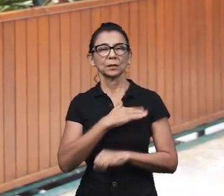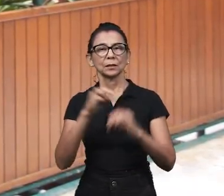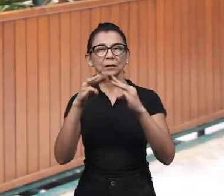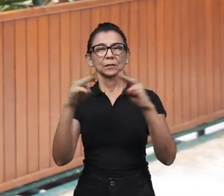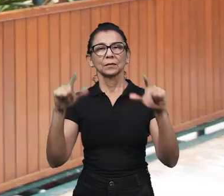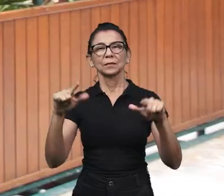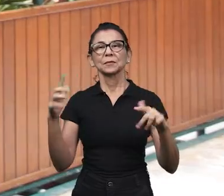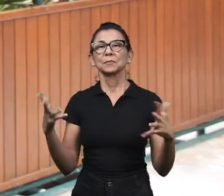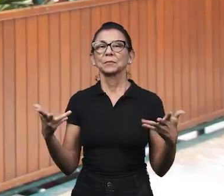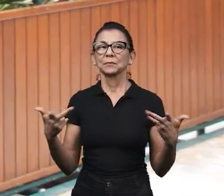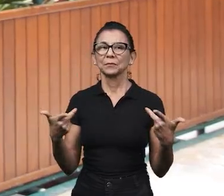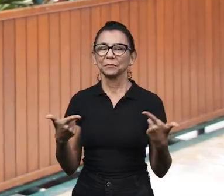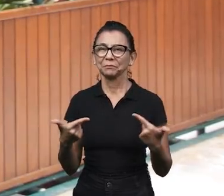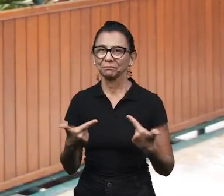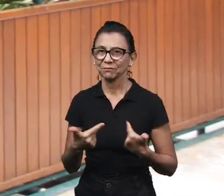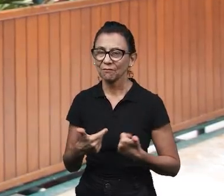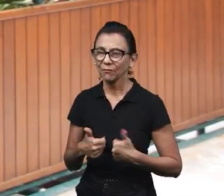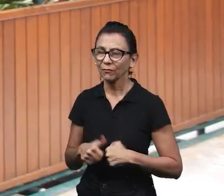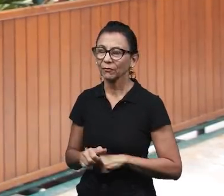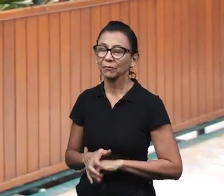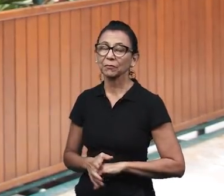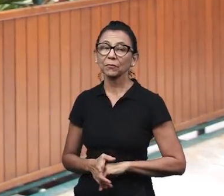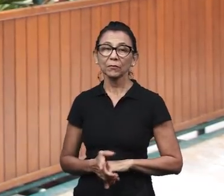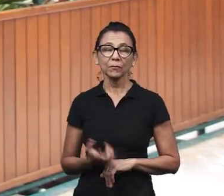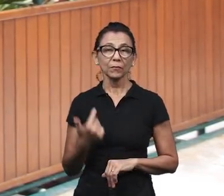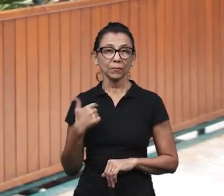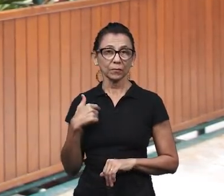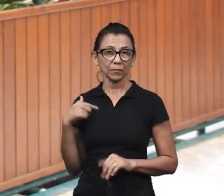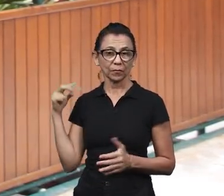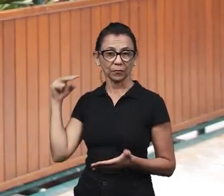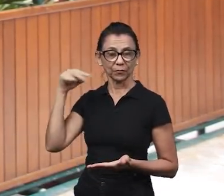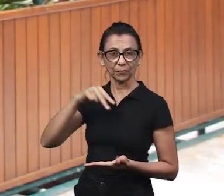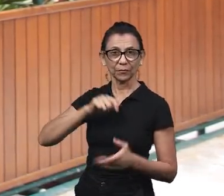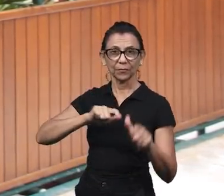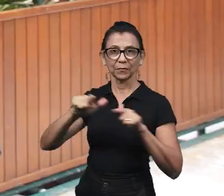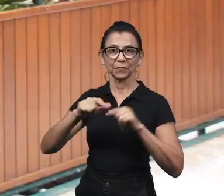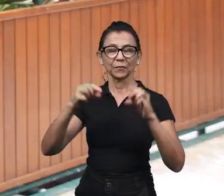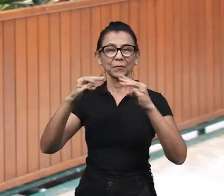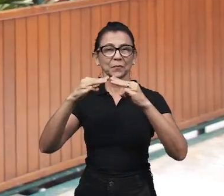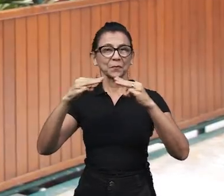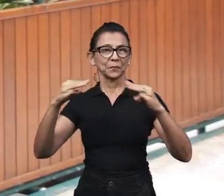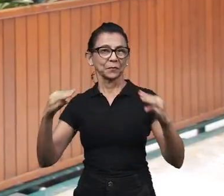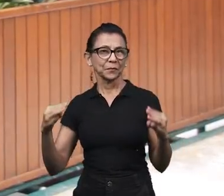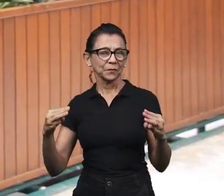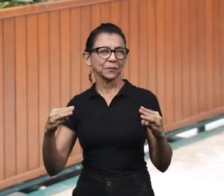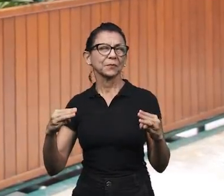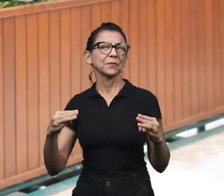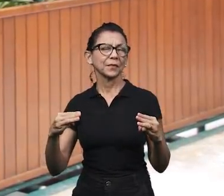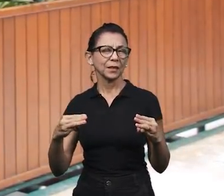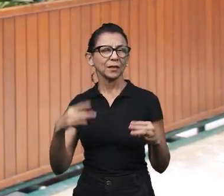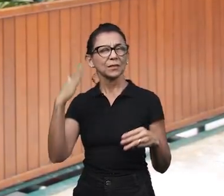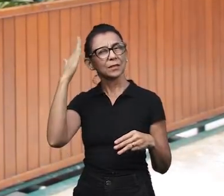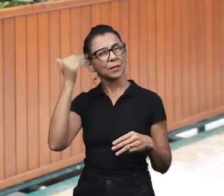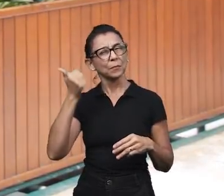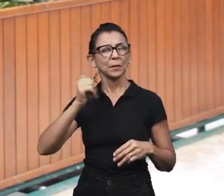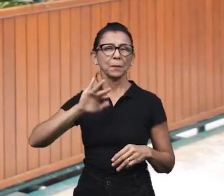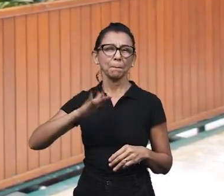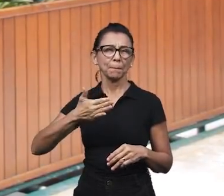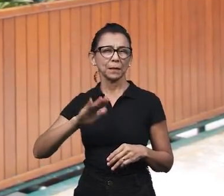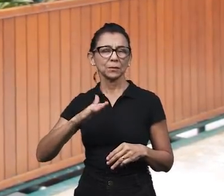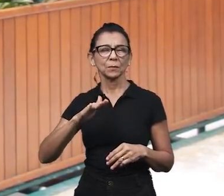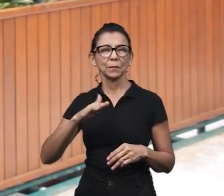eu vim para trabalhar para o Manaim, eu não sabia, eu tinha uma noção do que seria, mas ainda